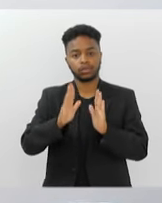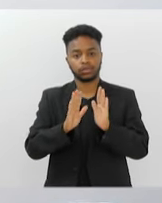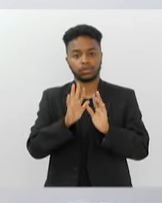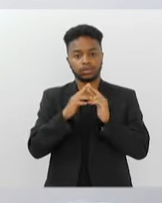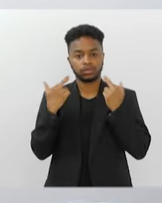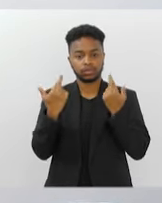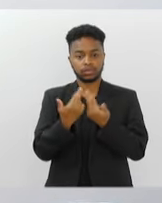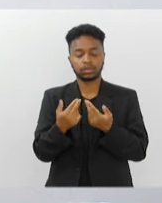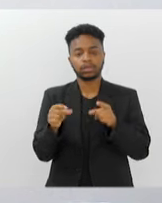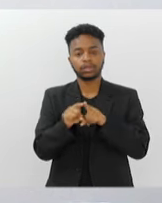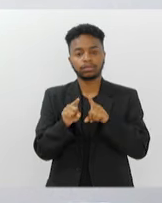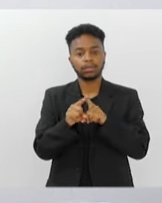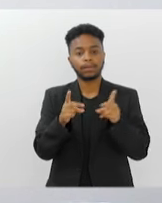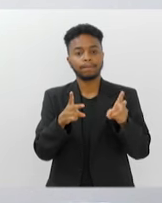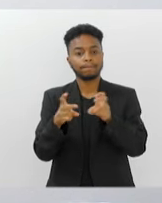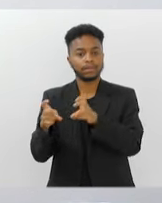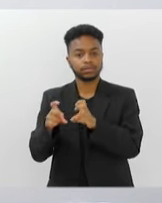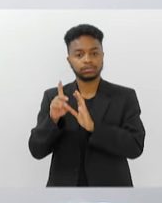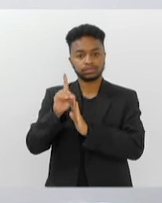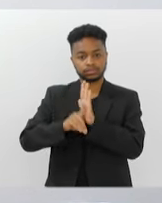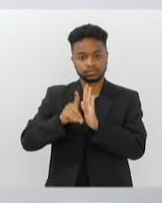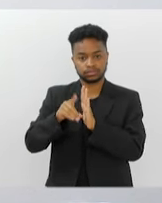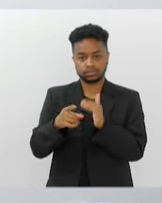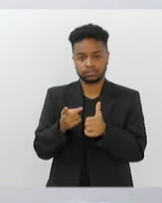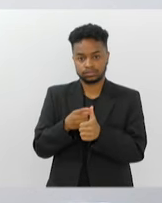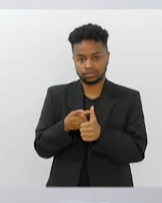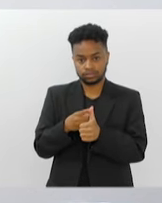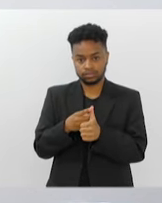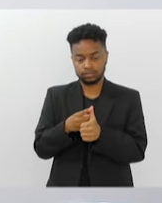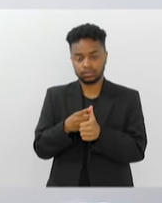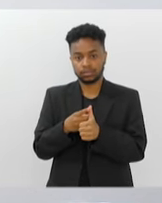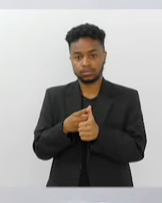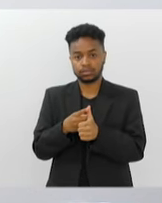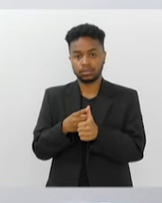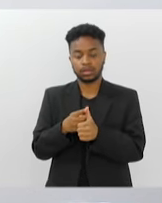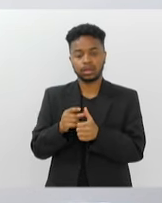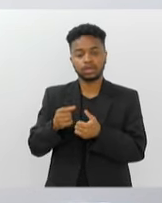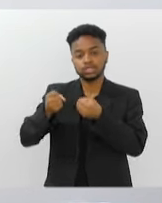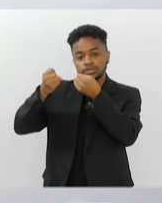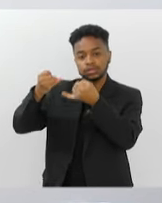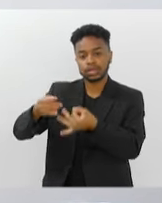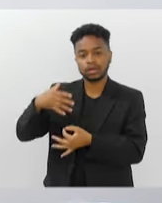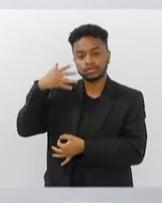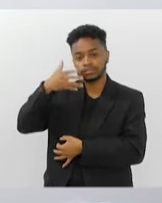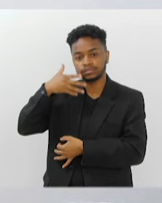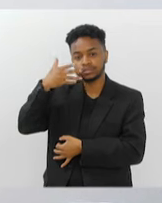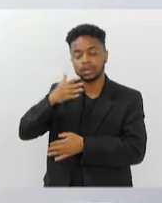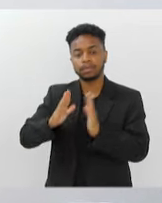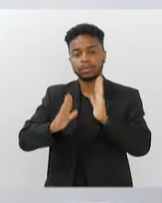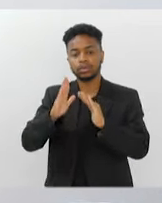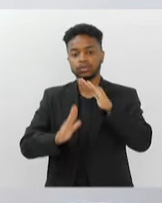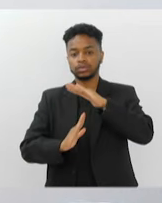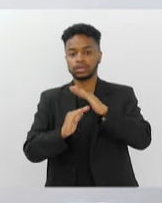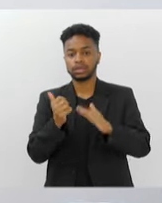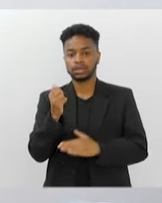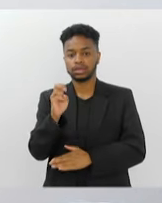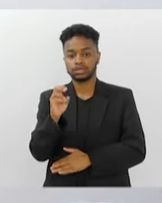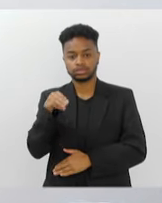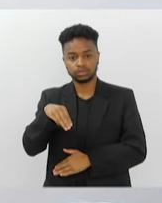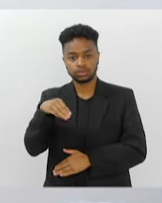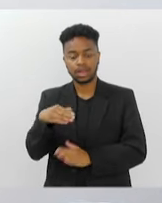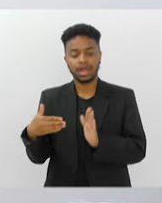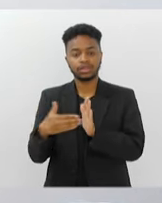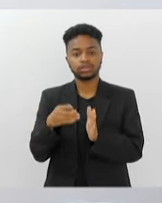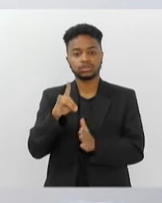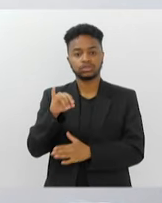observando-se as seguintes diretrizes um a apresentação oral deve deverá ser realizada no prazo de 15 minutos até o dia